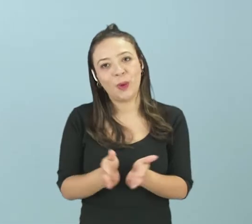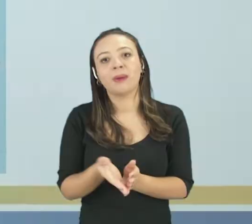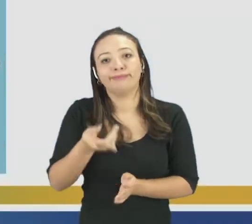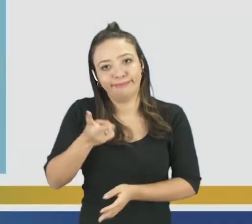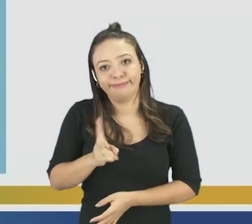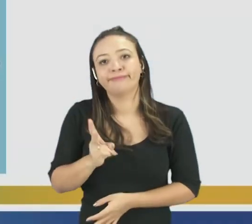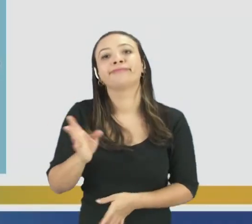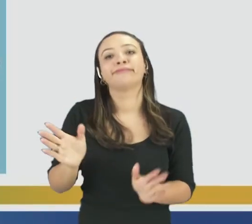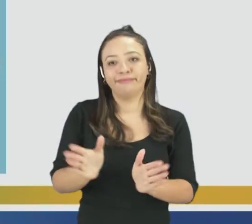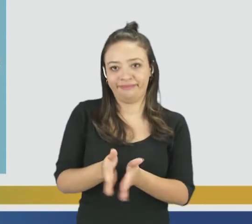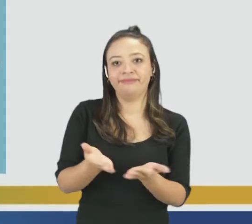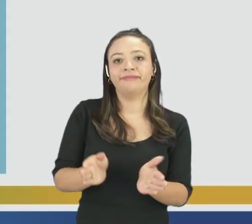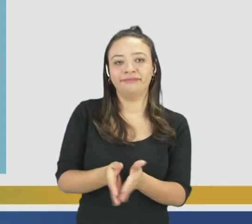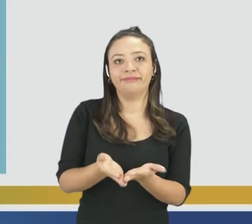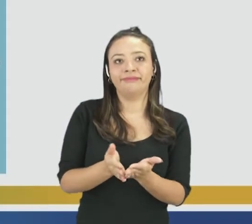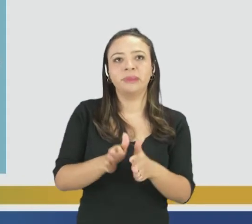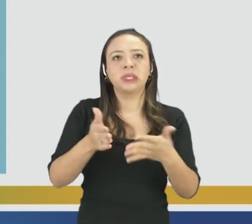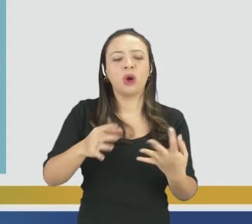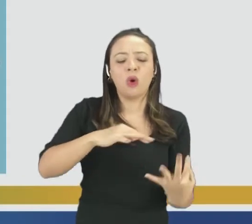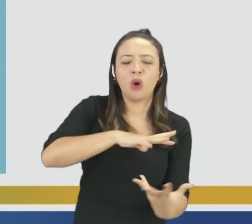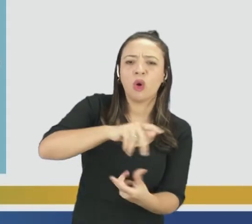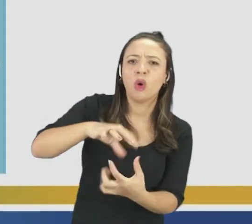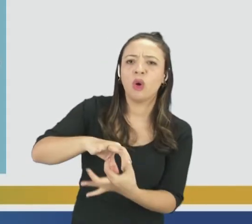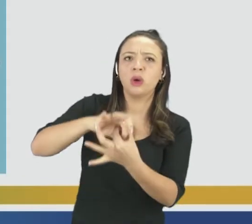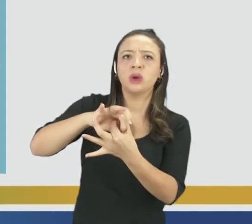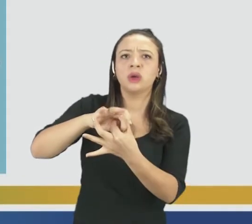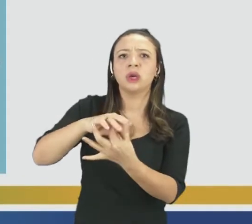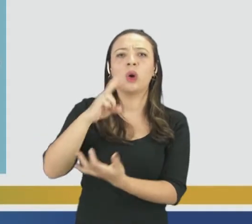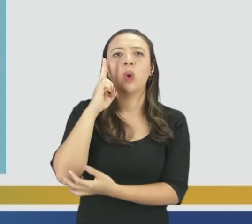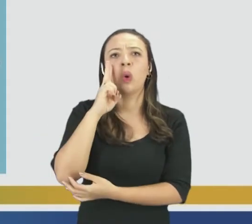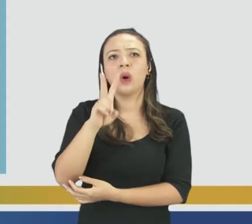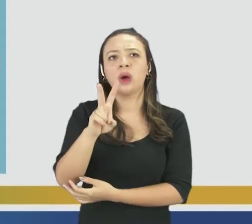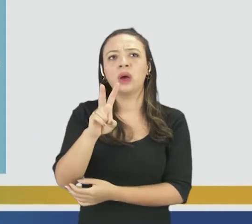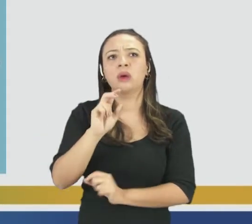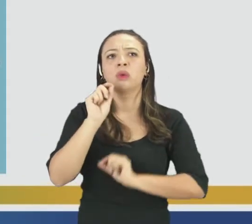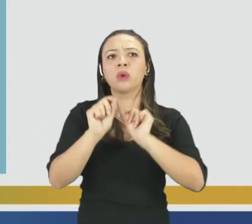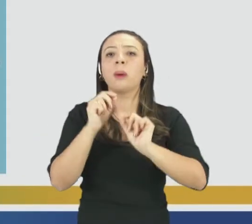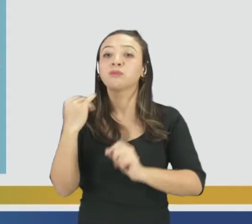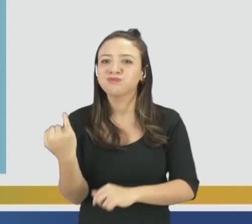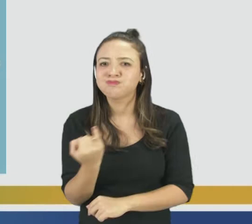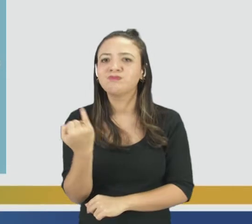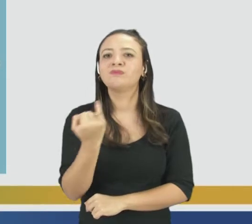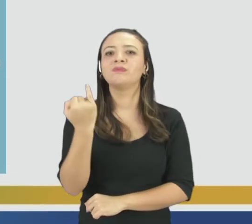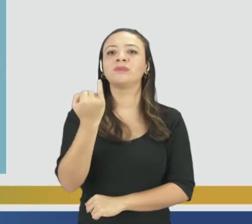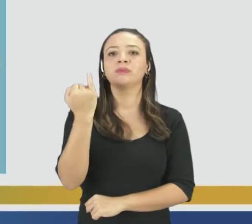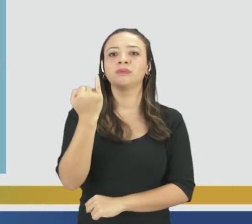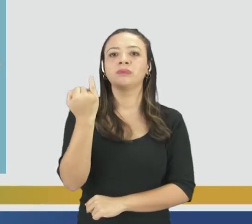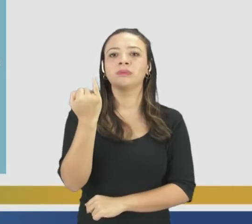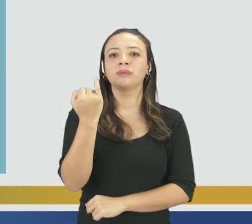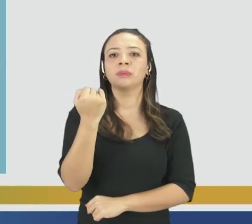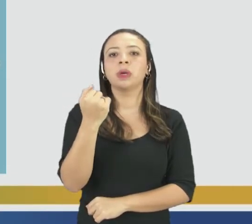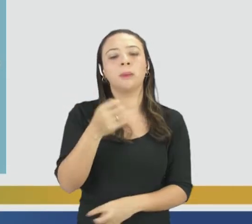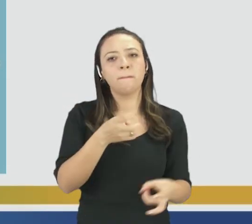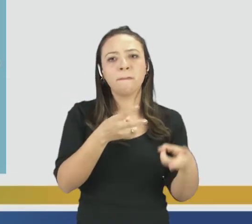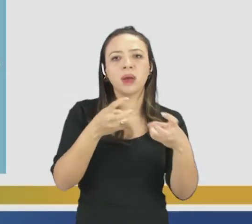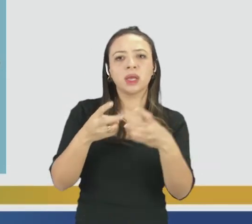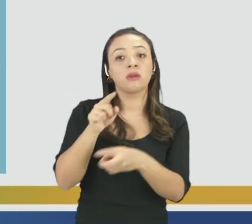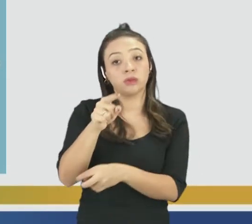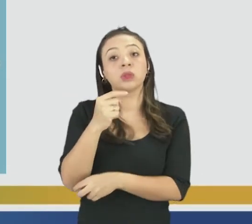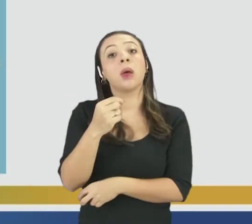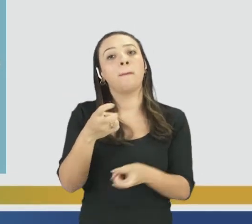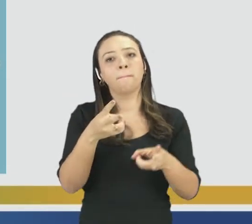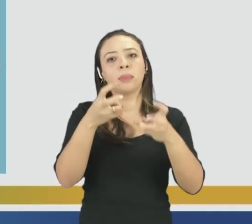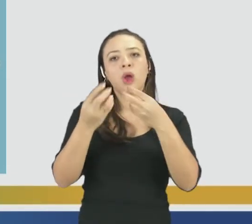pobres E aí o que a globalização aqui nesse quadro muito importante para a gente verificar isso para você